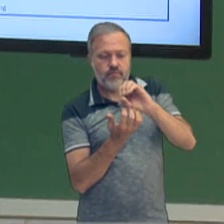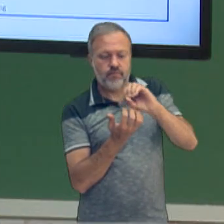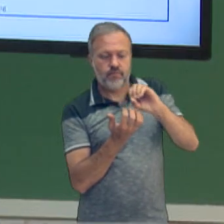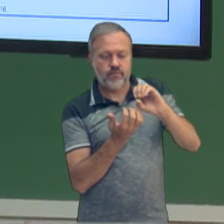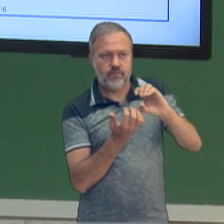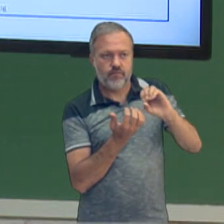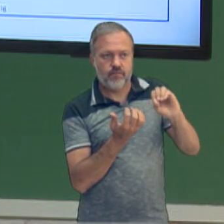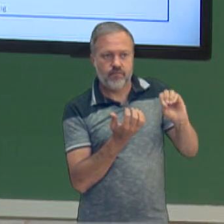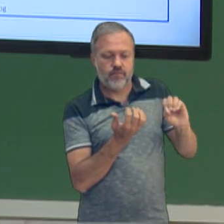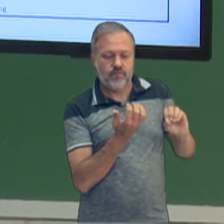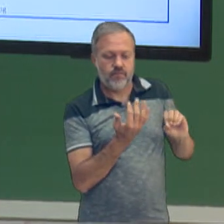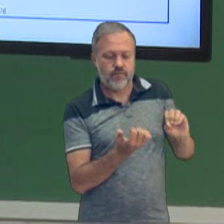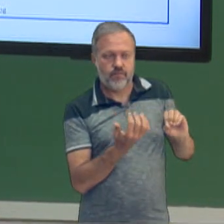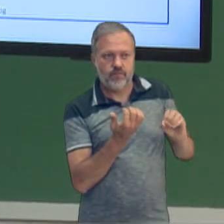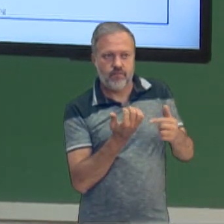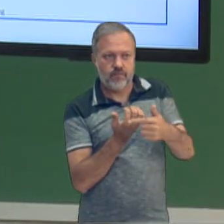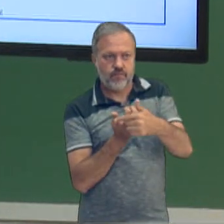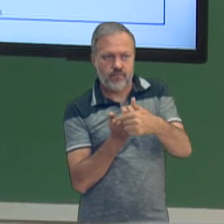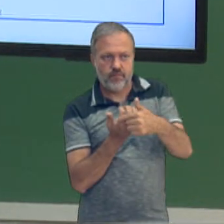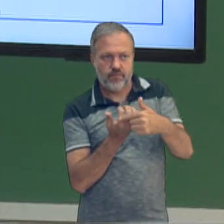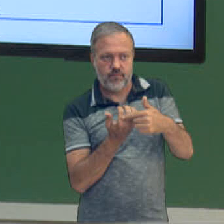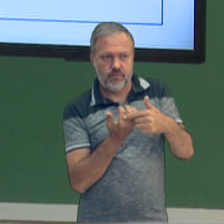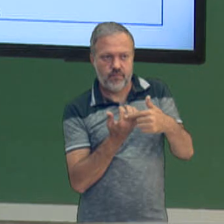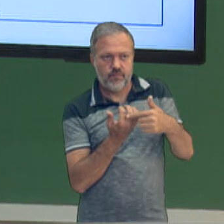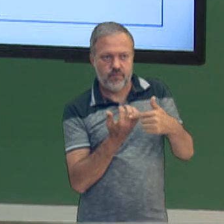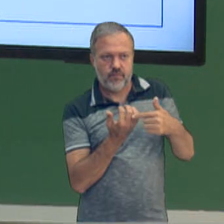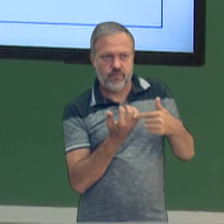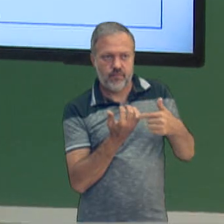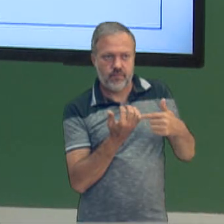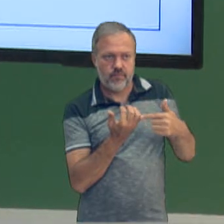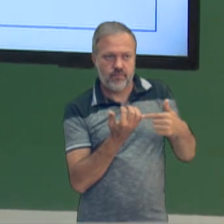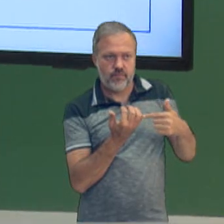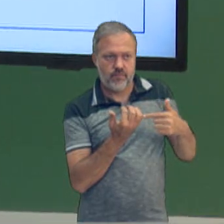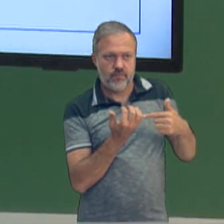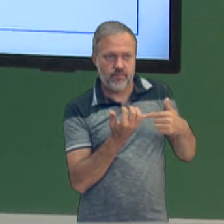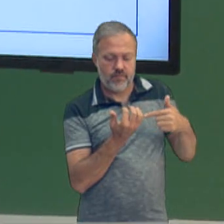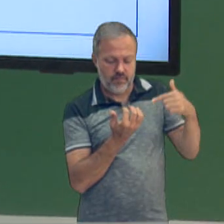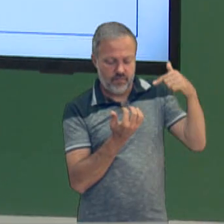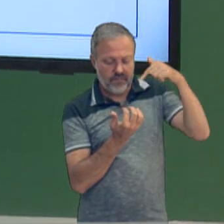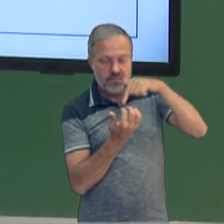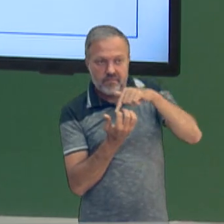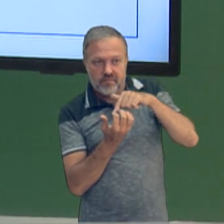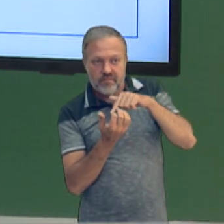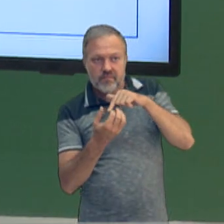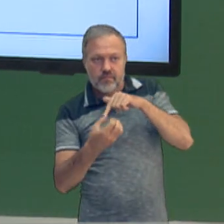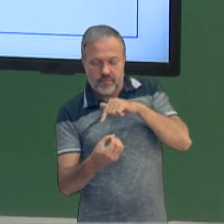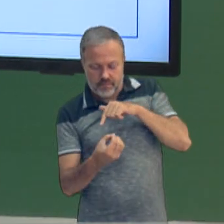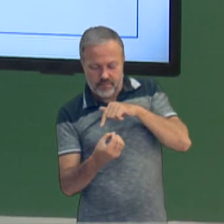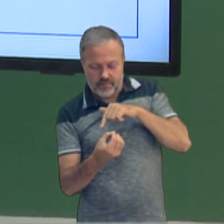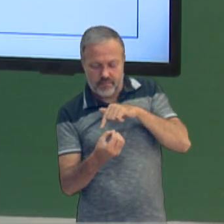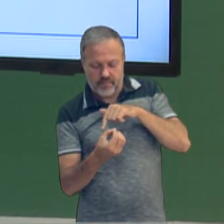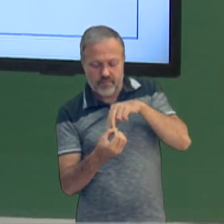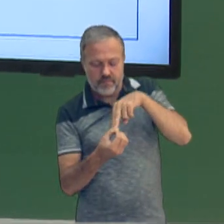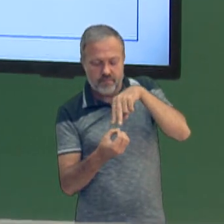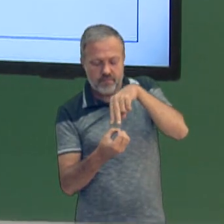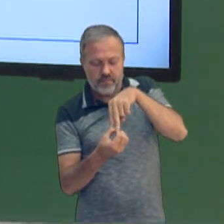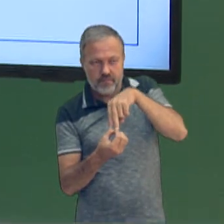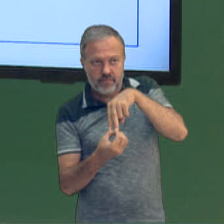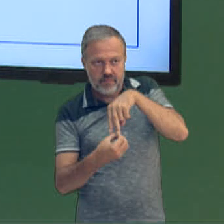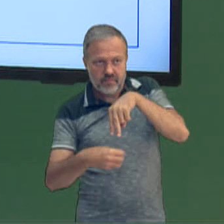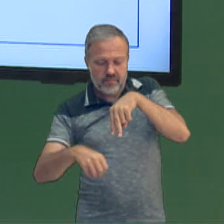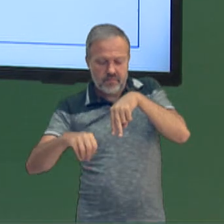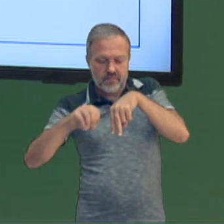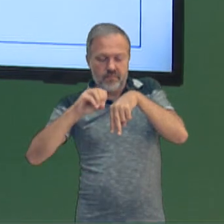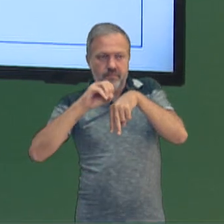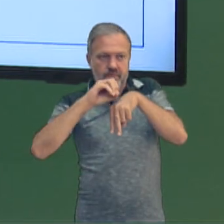vendo a quantidade de lipídio que está ali. Peguei um desses lipídios e coloquei aqui, ó. Então, esse lipídio a gente chama de fosfolipídio. E